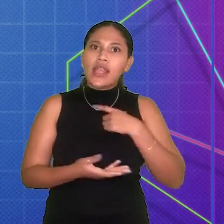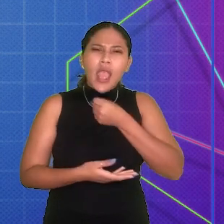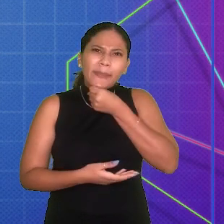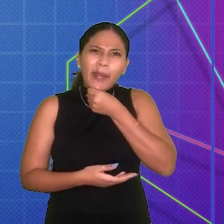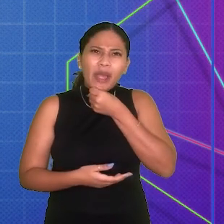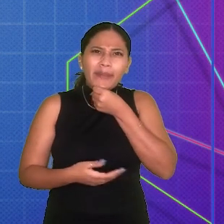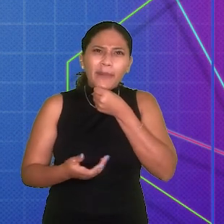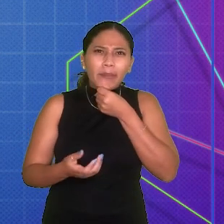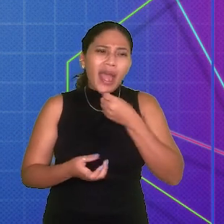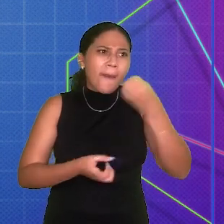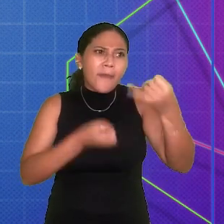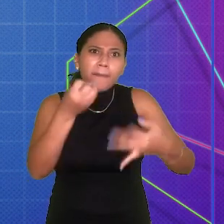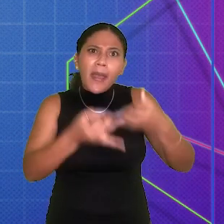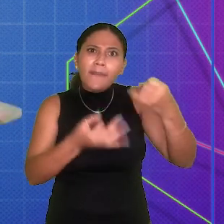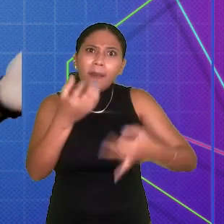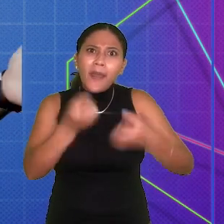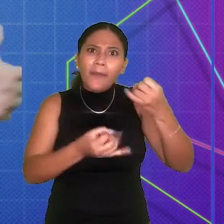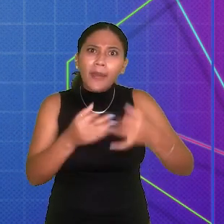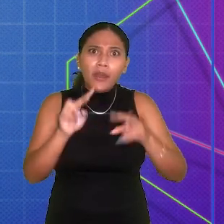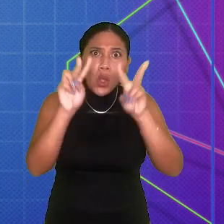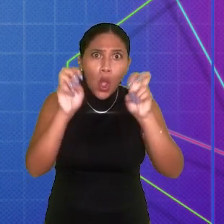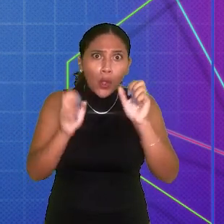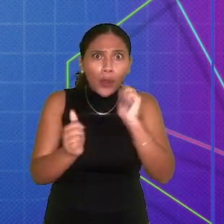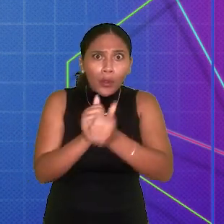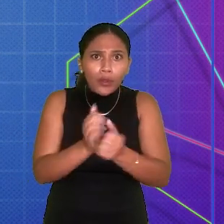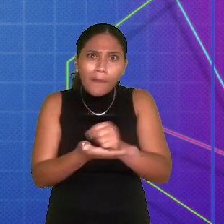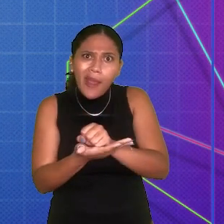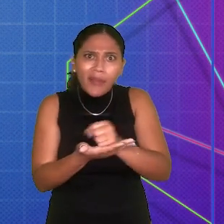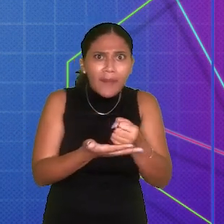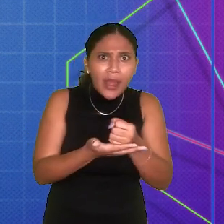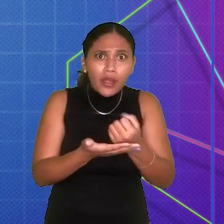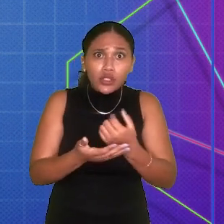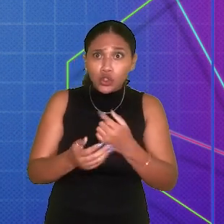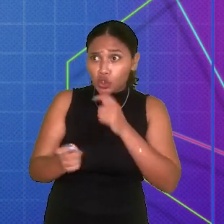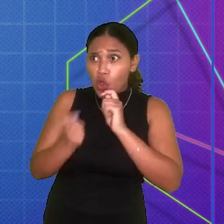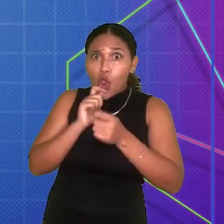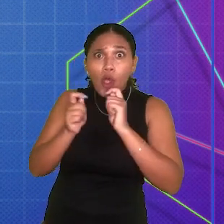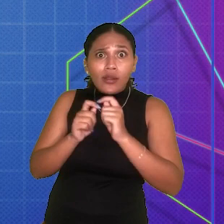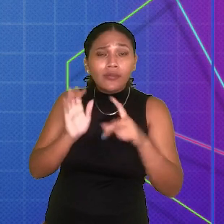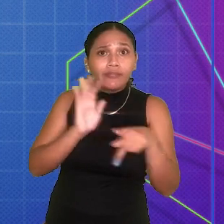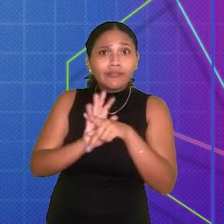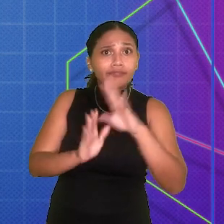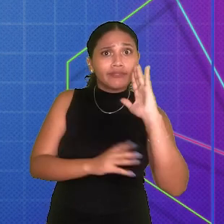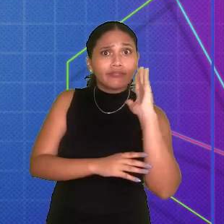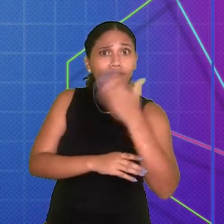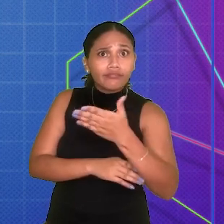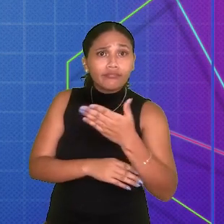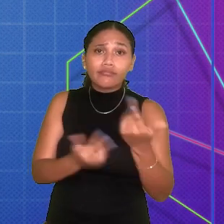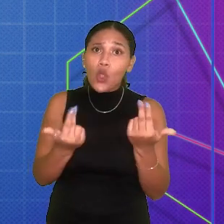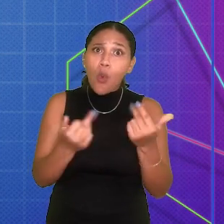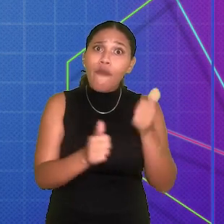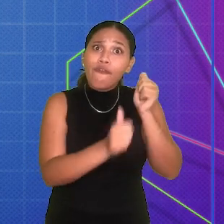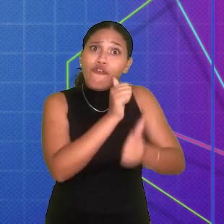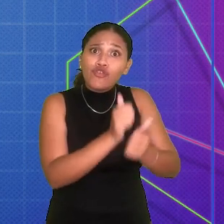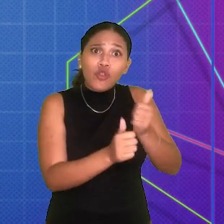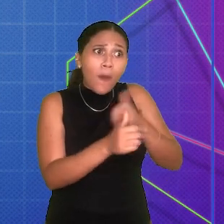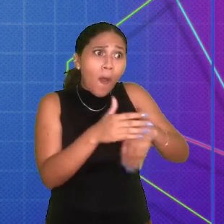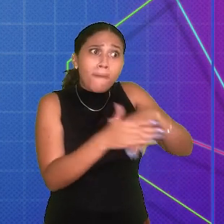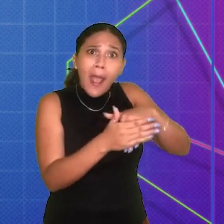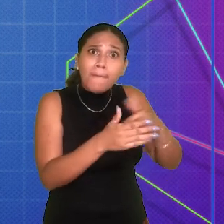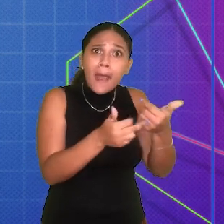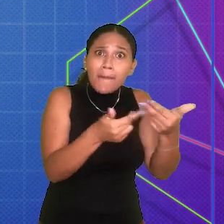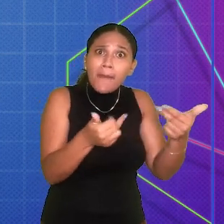e comentaristas especializados em esportes eletrônicos? Jornalistas que cobrem esportes como a galera do futebol faz há anos e